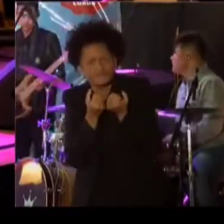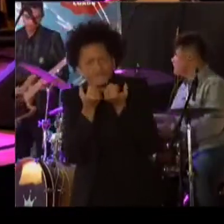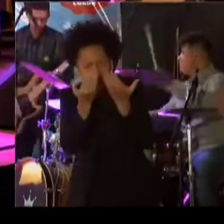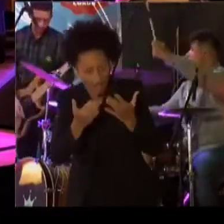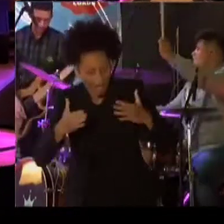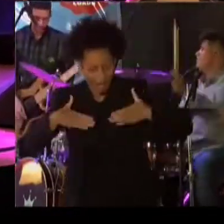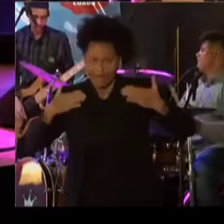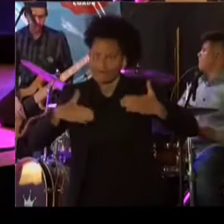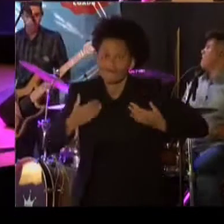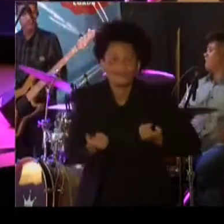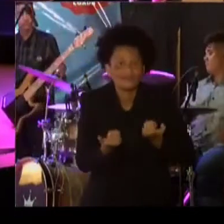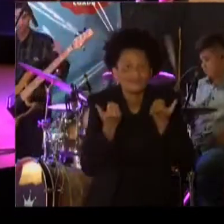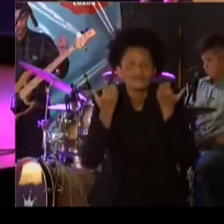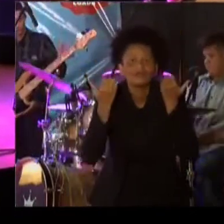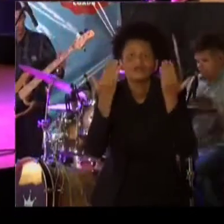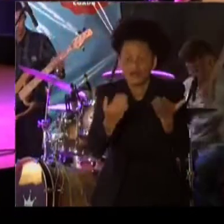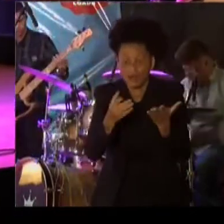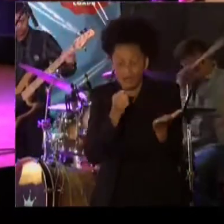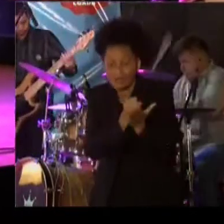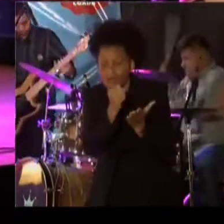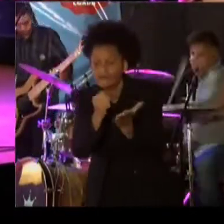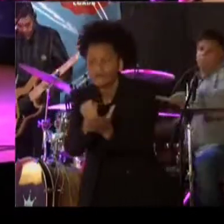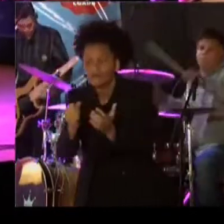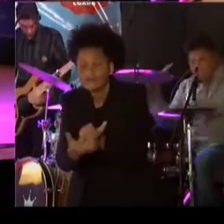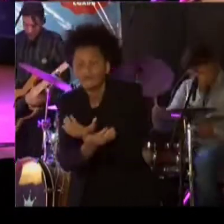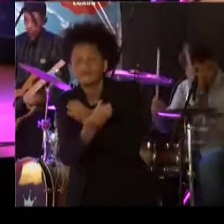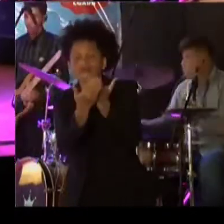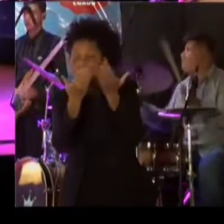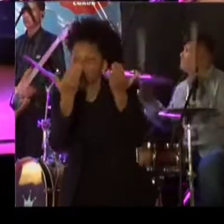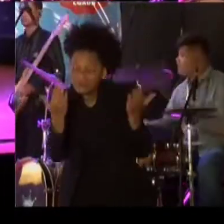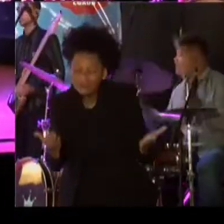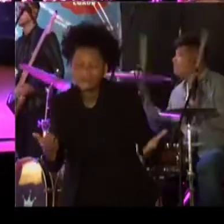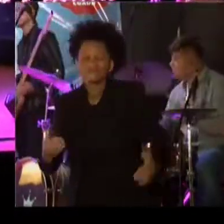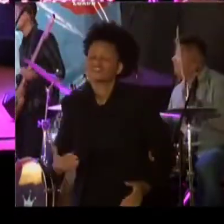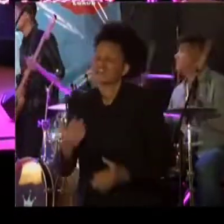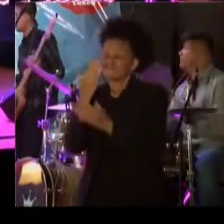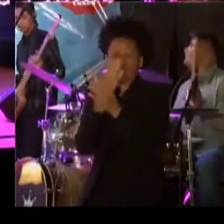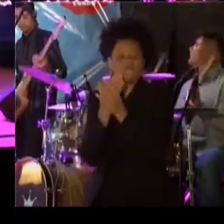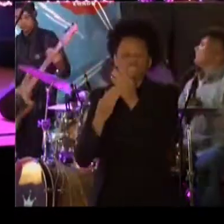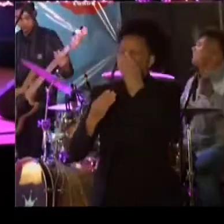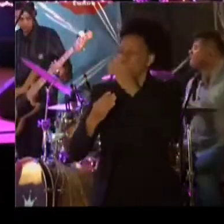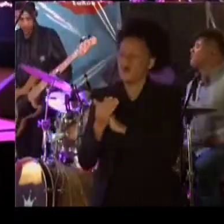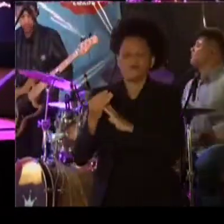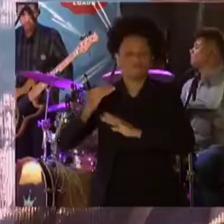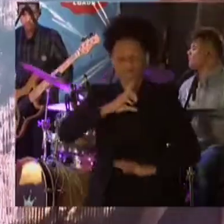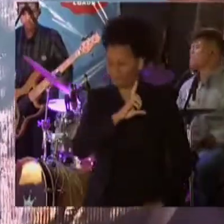animo e te ajudo com a destra da minha justiça.